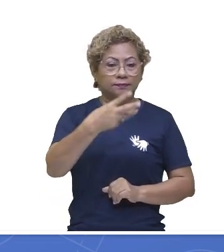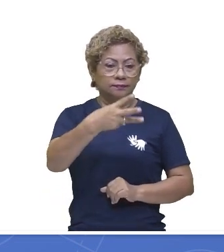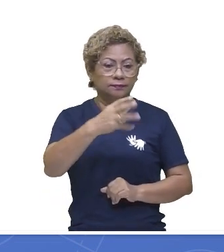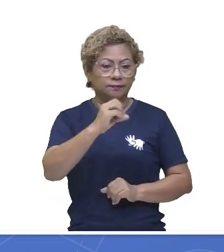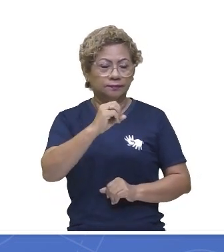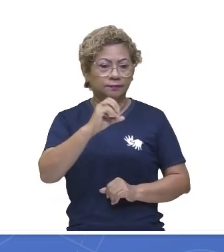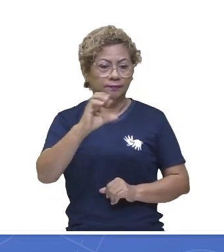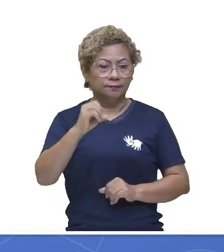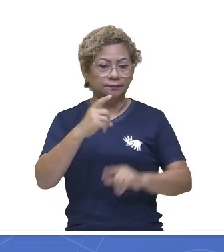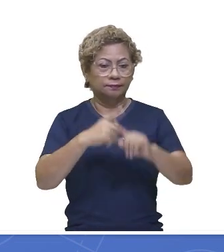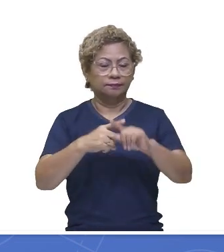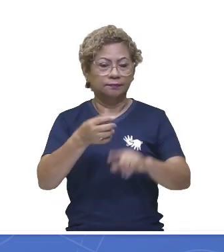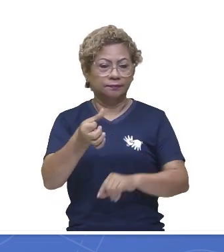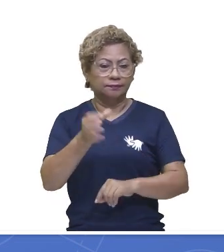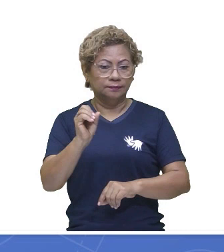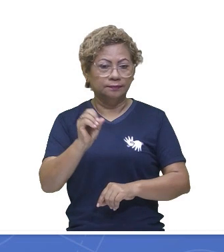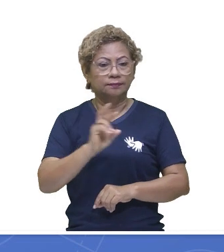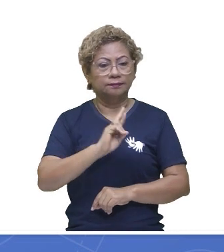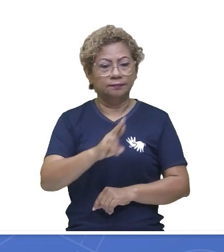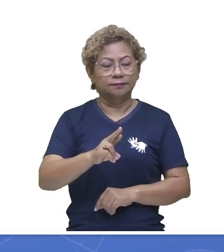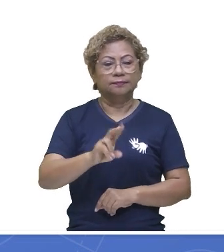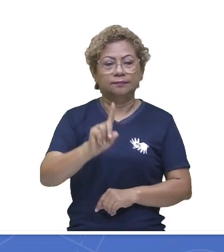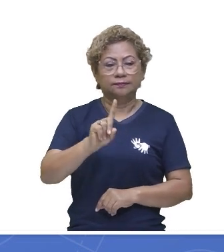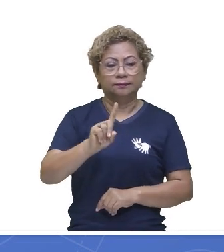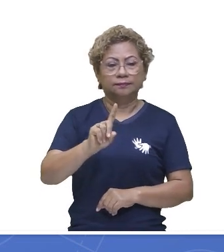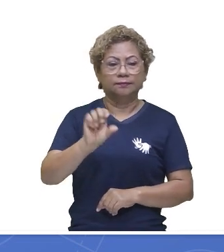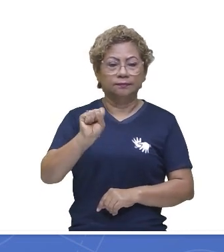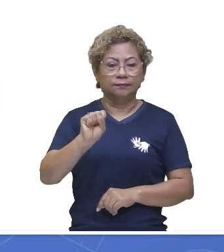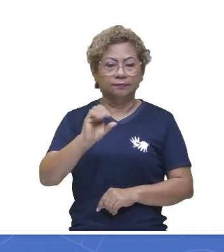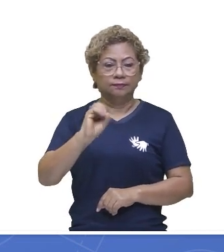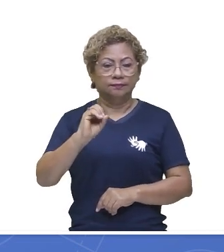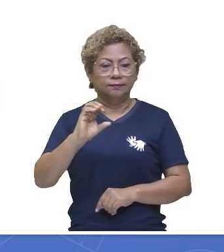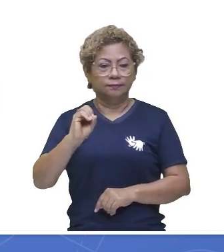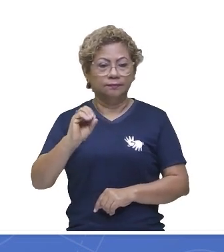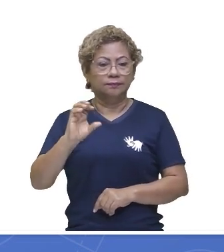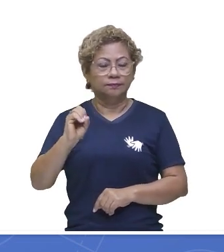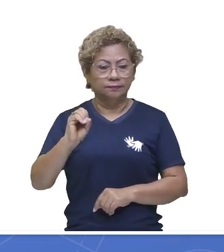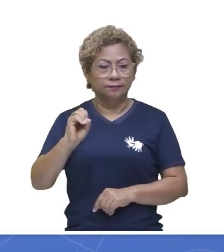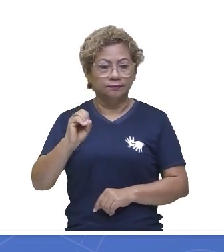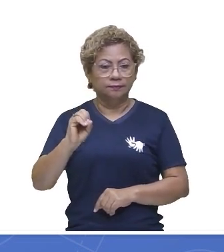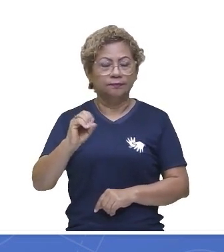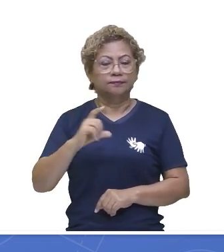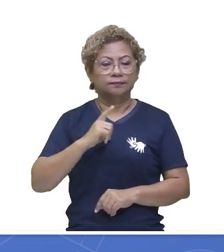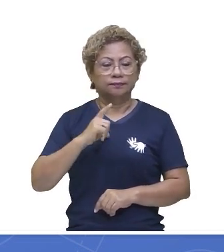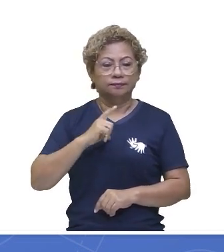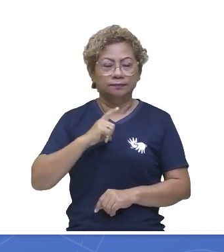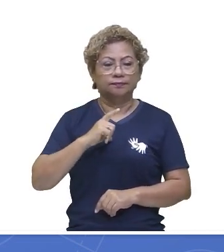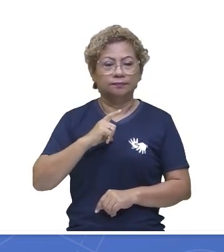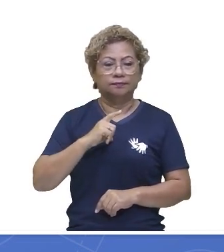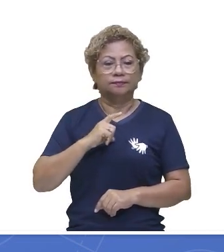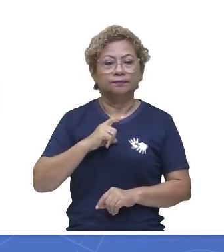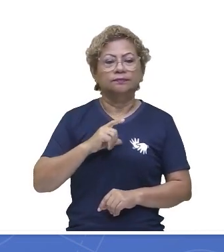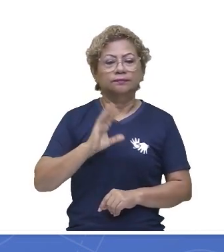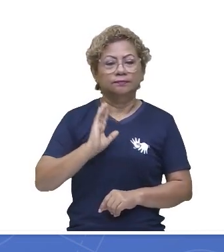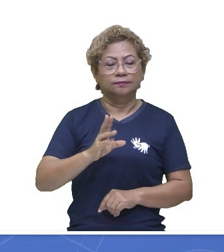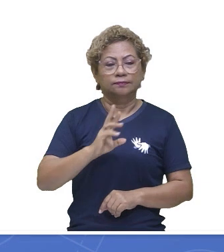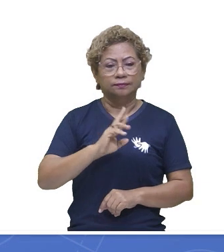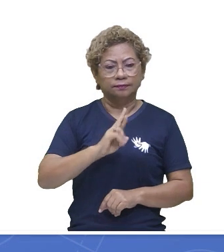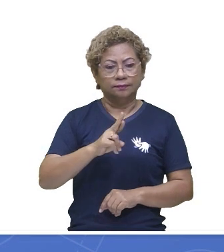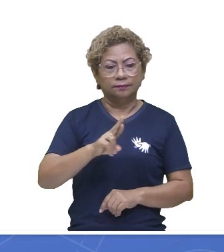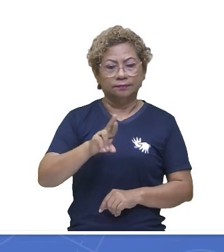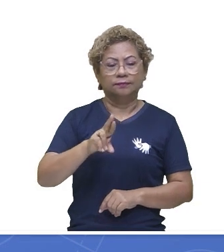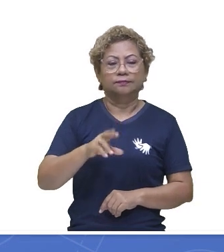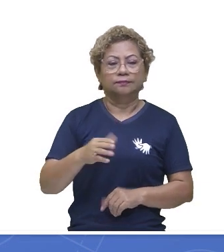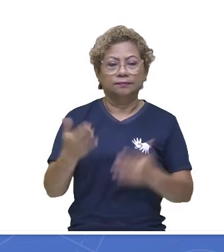3 vezes 6 é 18, e aí repete os zeros, você vai ter uma quantidade de calor de 18 mil calorias para